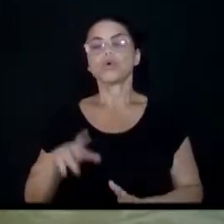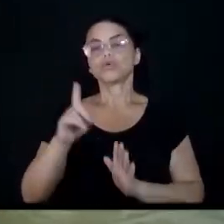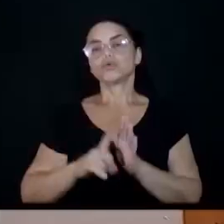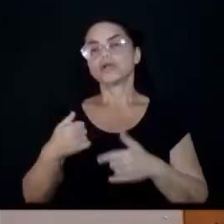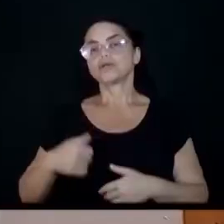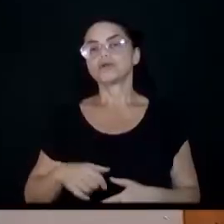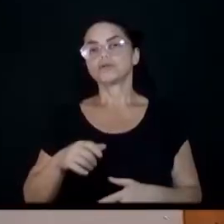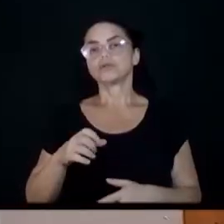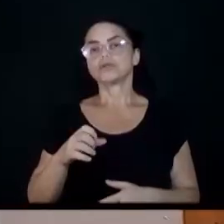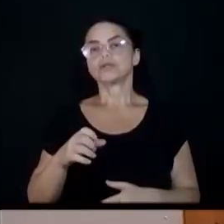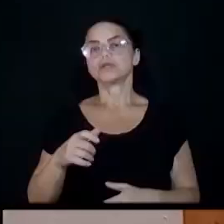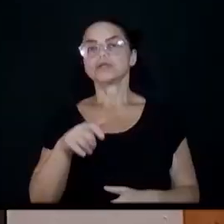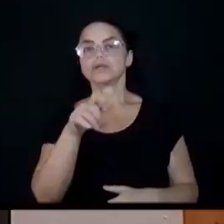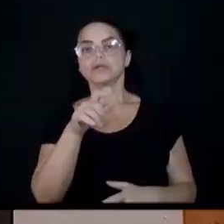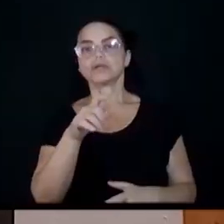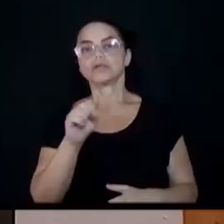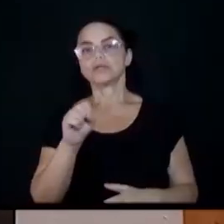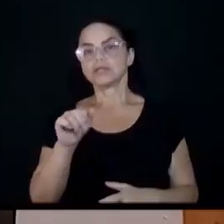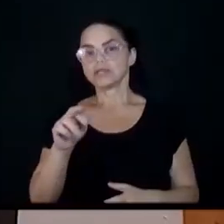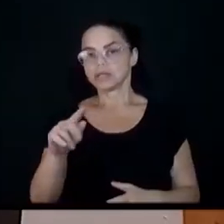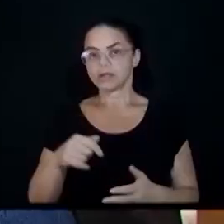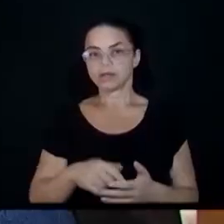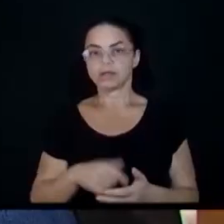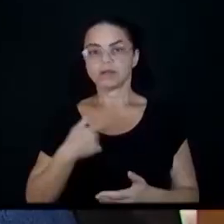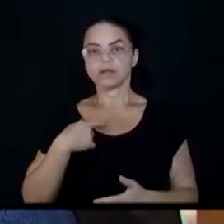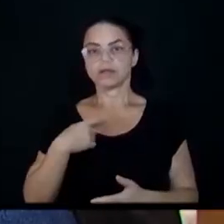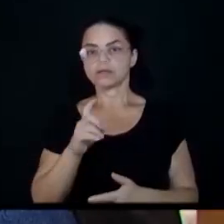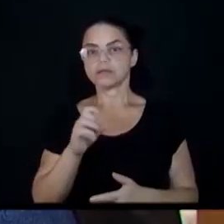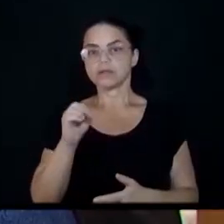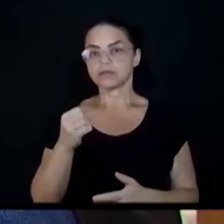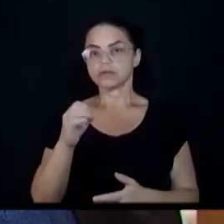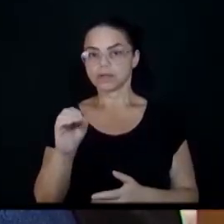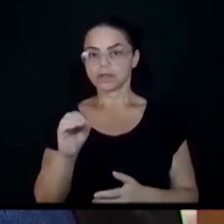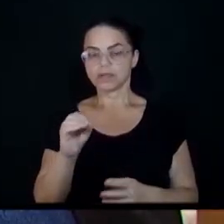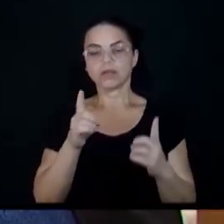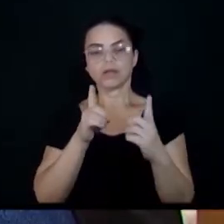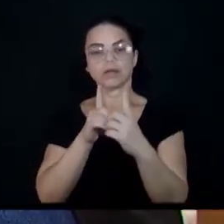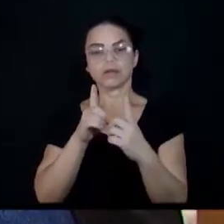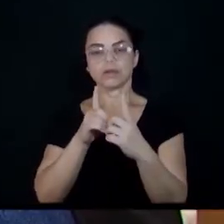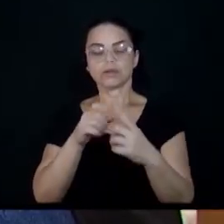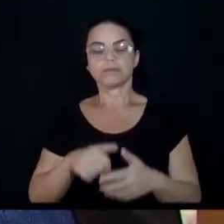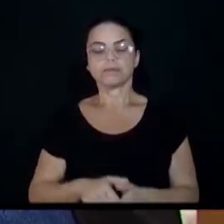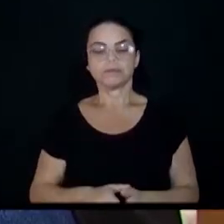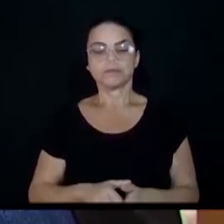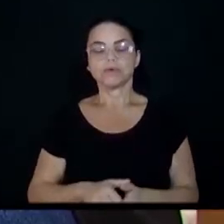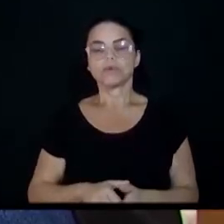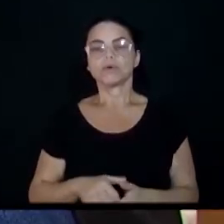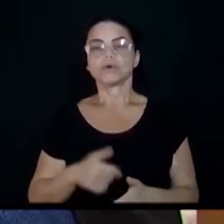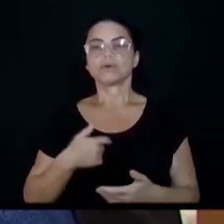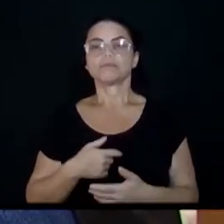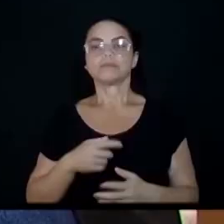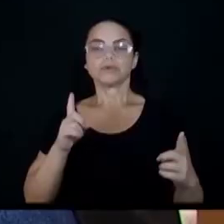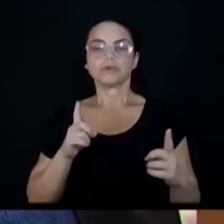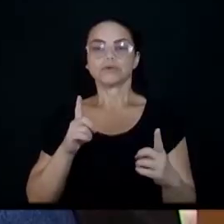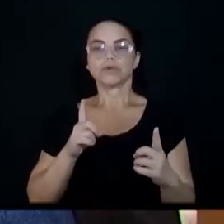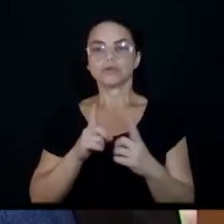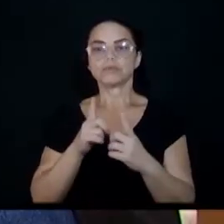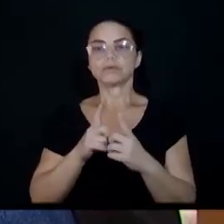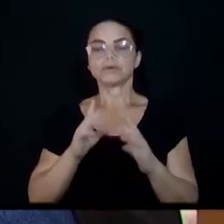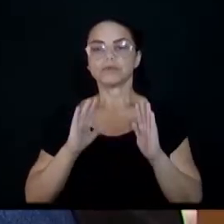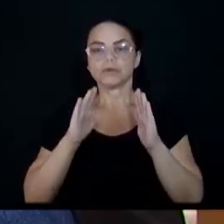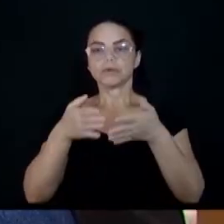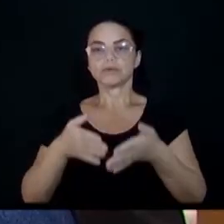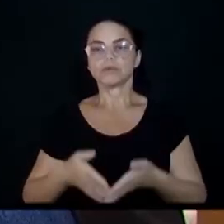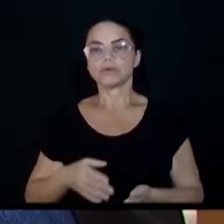com 180 atendimentos. Então a gente está falando de atendimento direto, 60 crianças entre